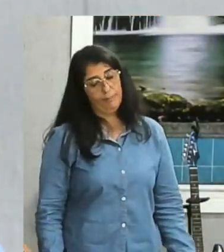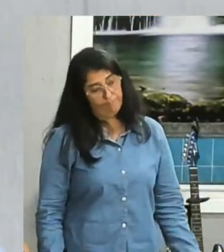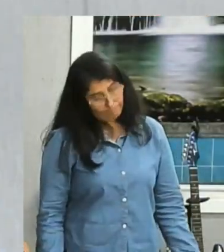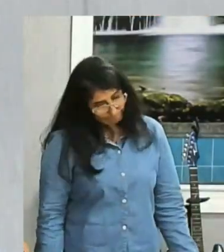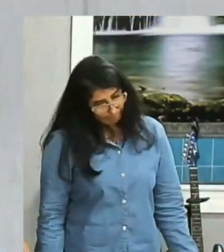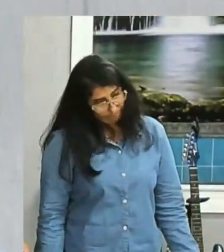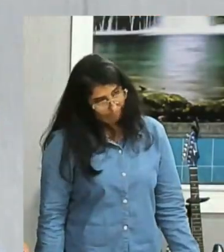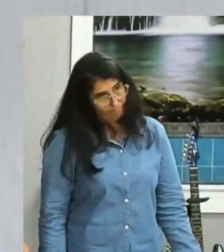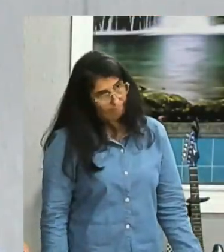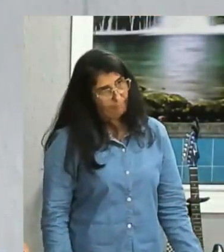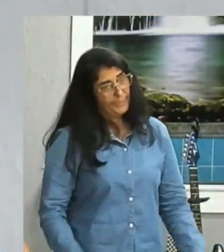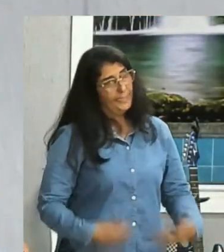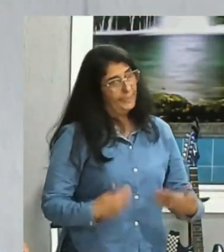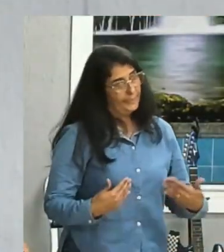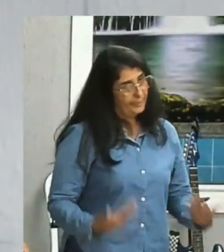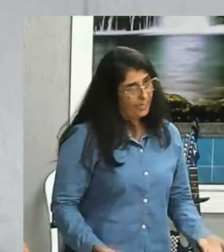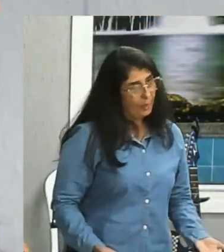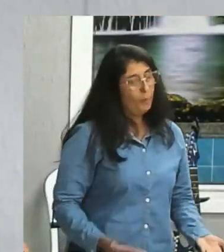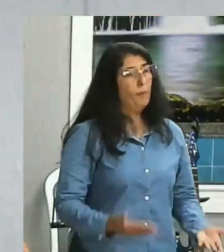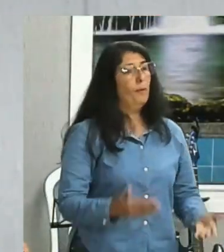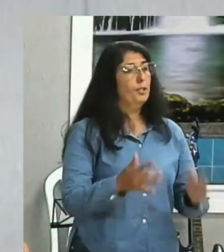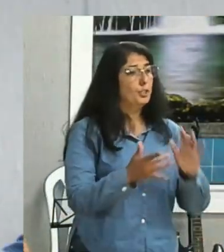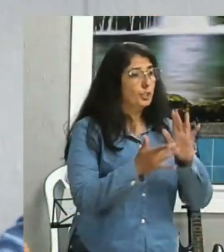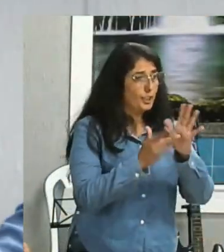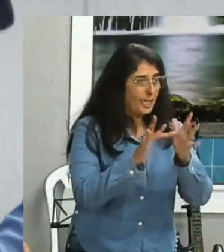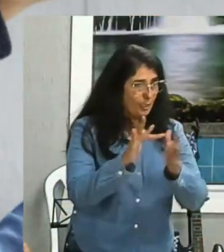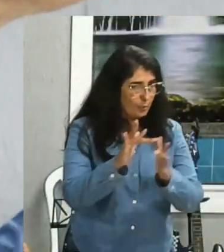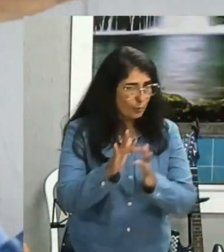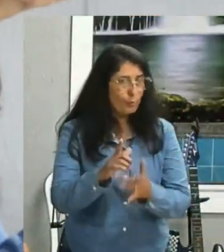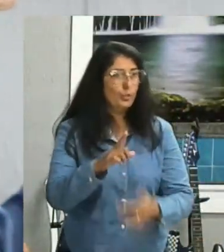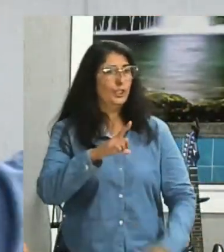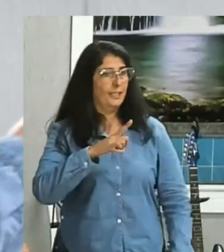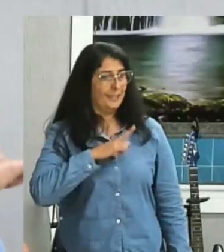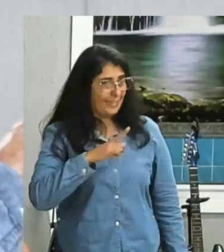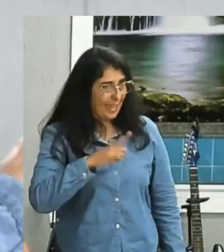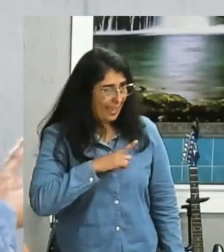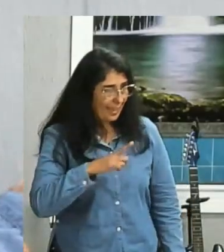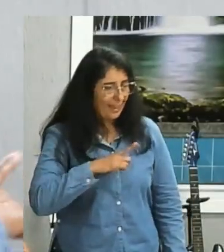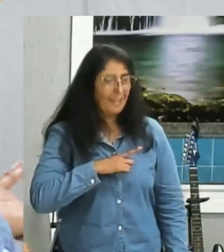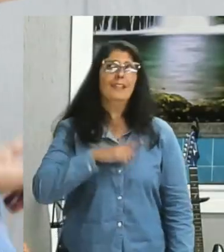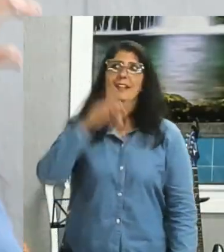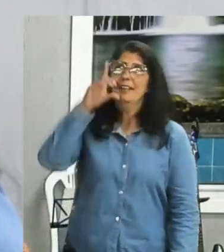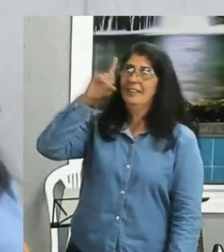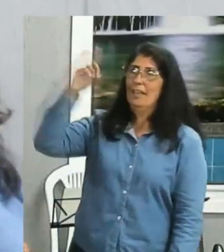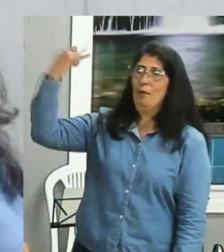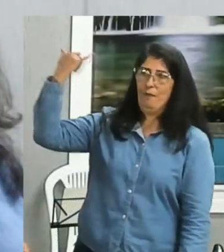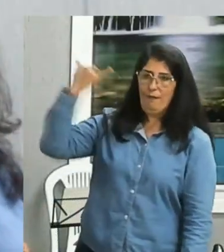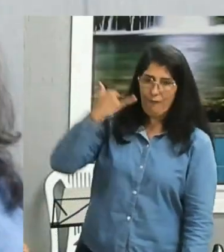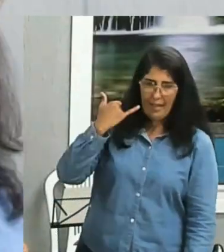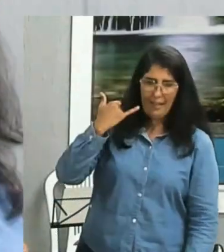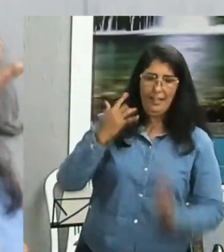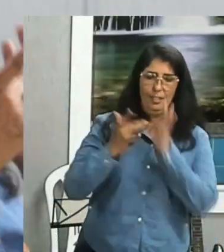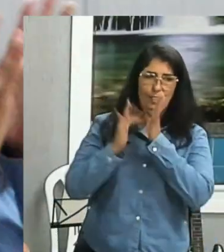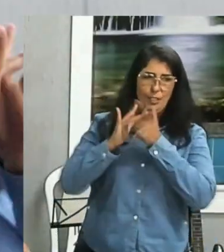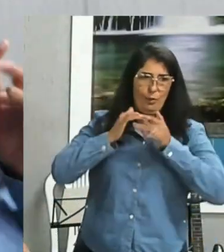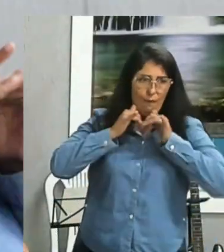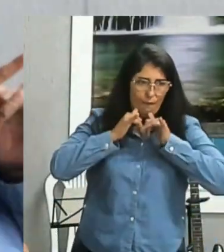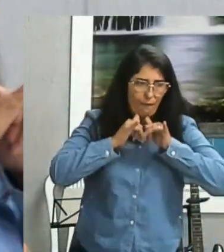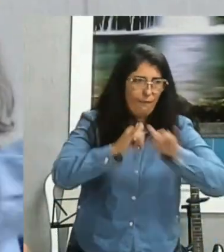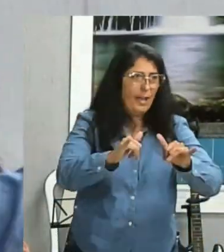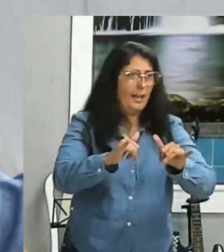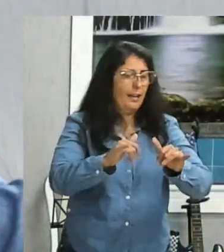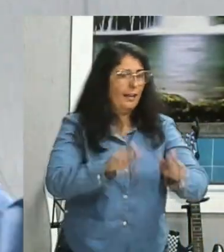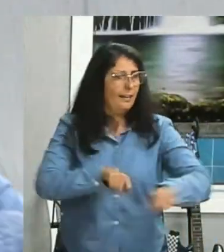Palavra de Deus. Jesus é aquele que tem a palavra de Deus, que traz vida e traz